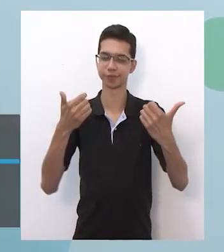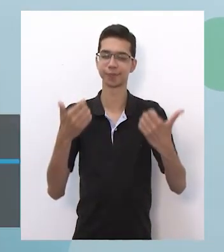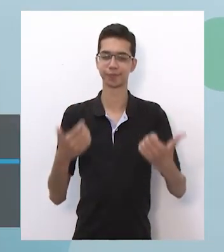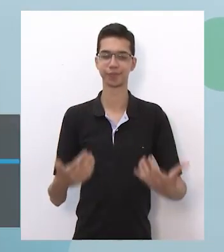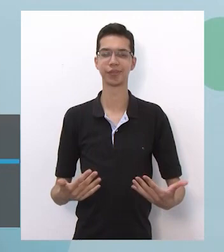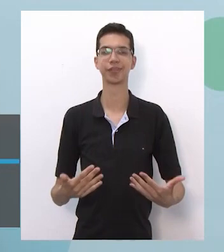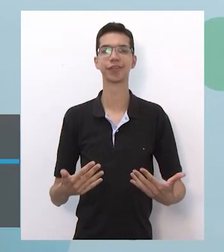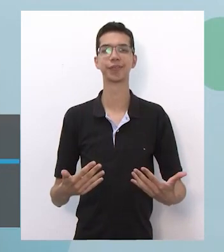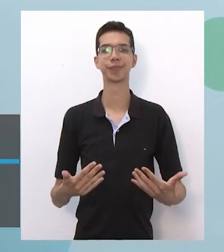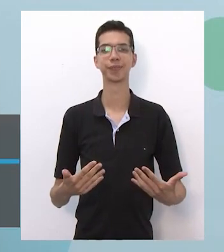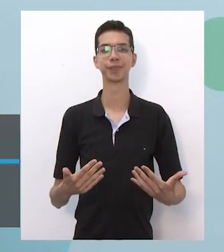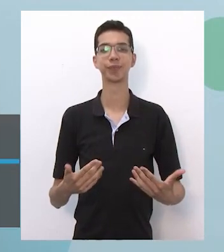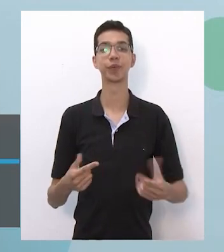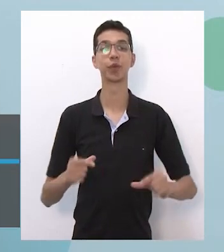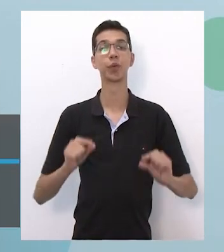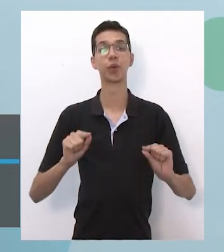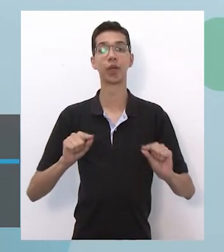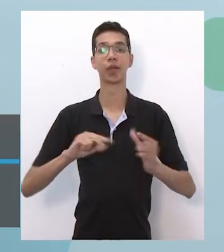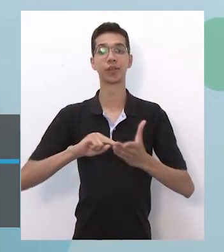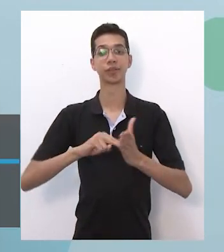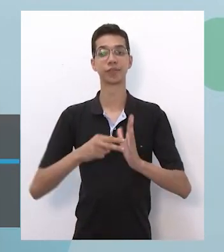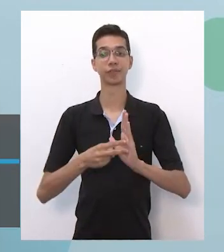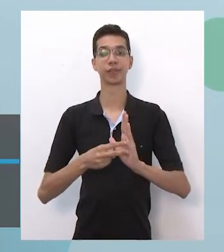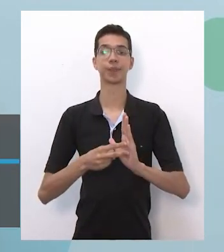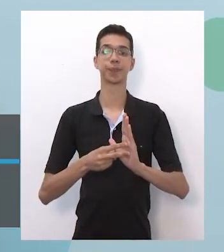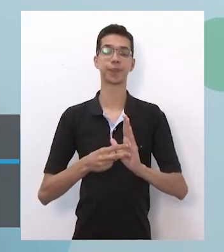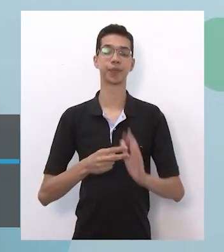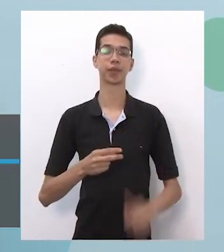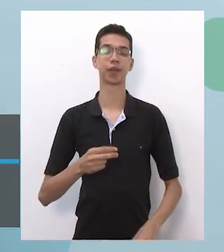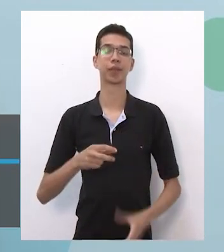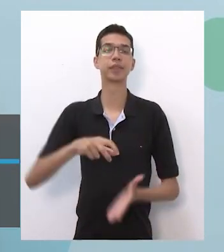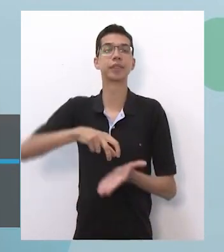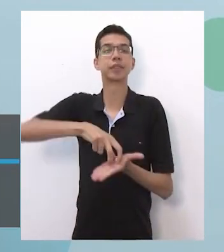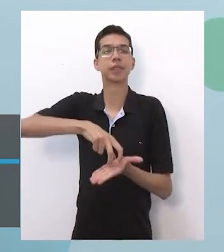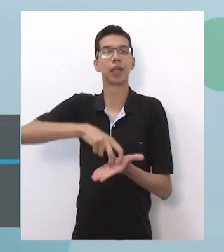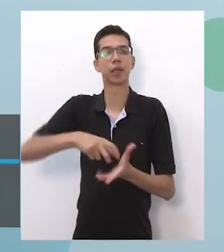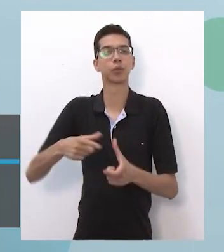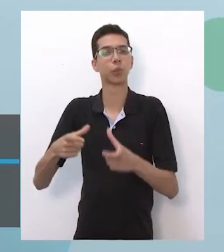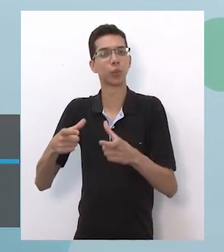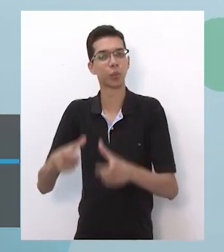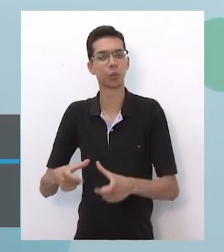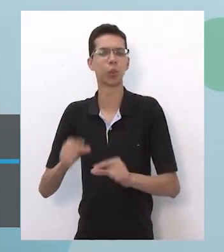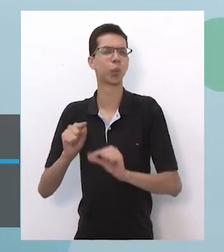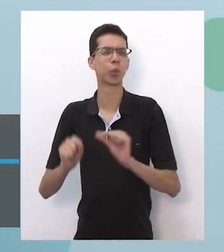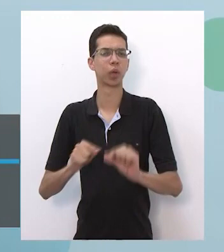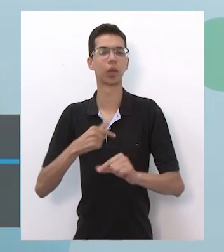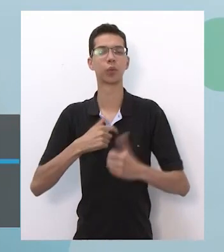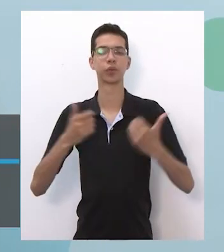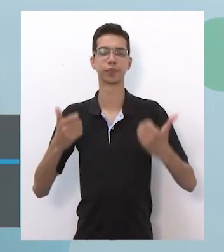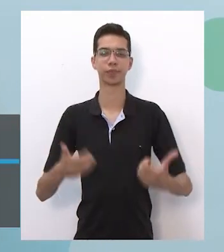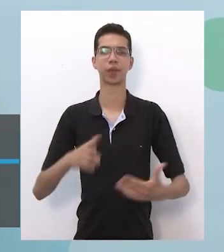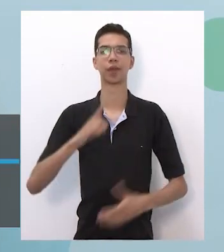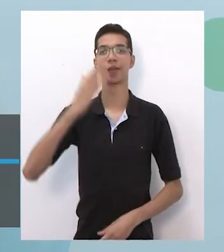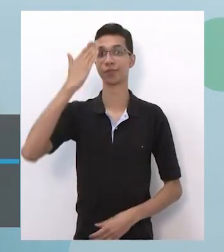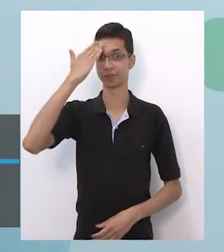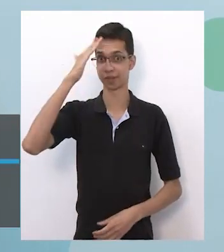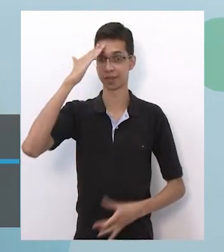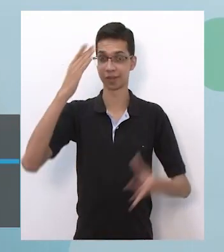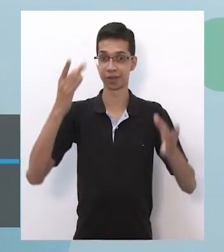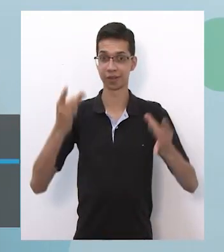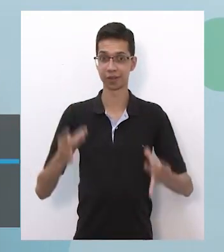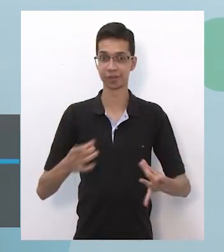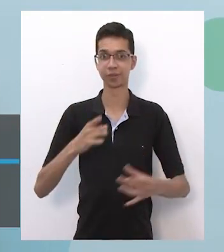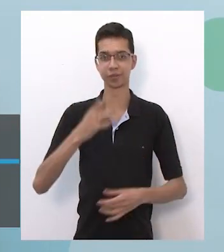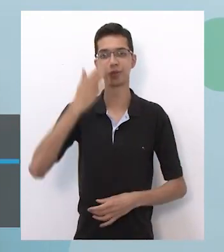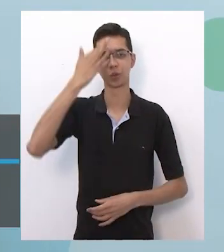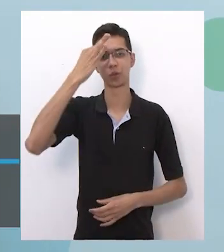sobre o que é o CIEBP, o que é esse nosso centro, para vocês entenderem um pouco mais, entenderem essas trilhas e aí sim acompanhar na íntegra esse